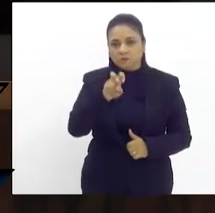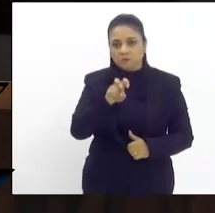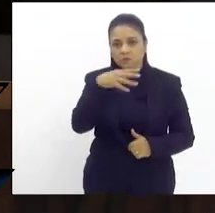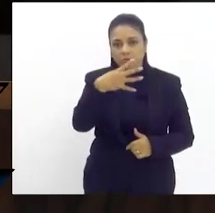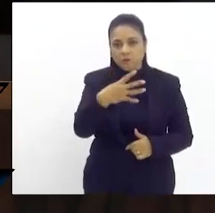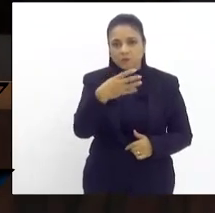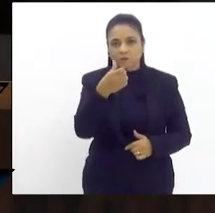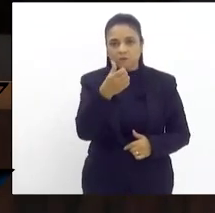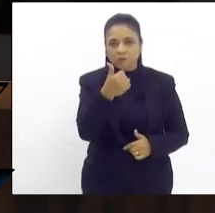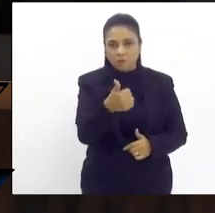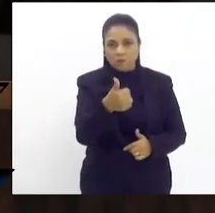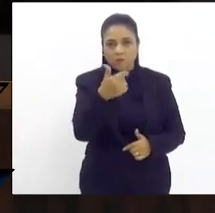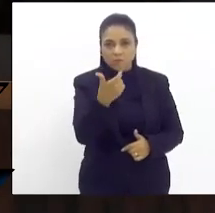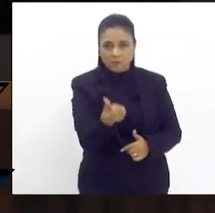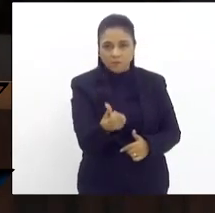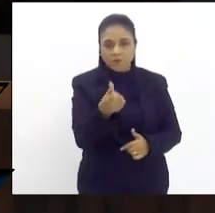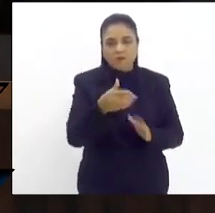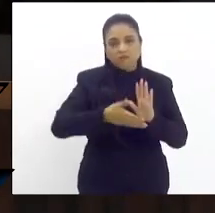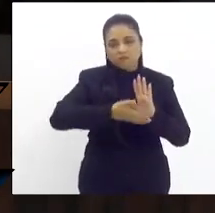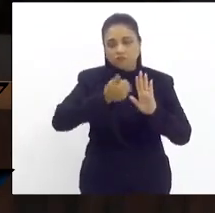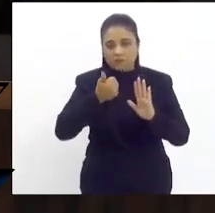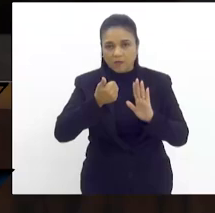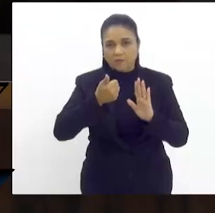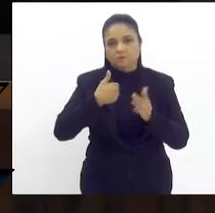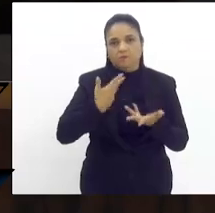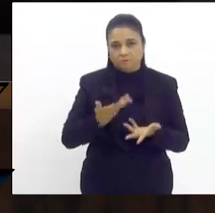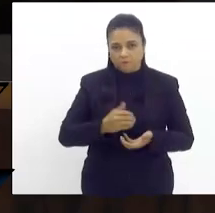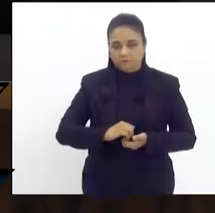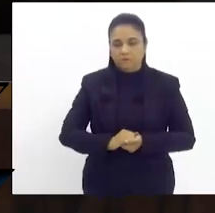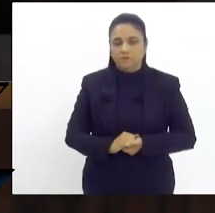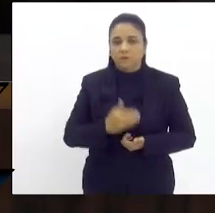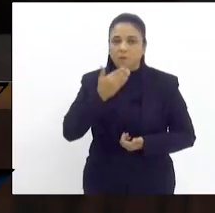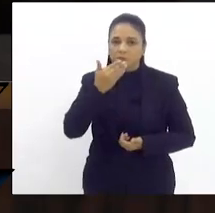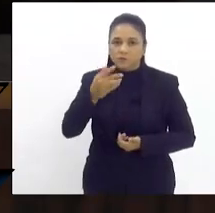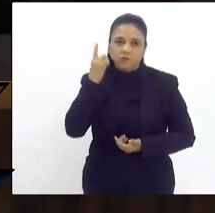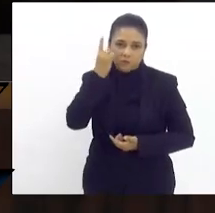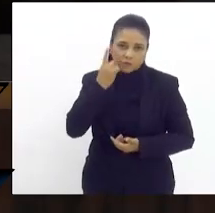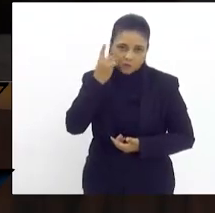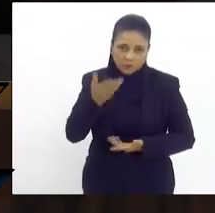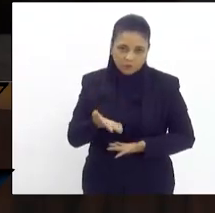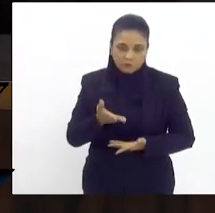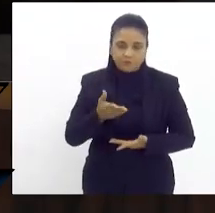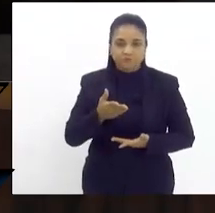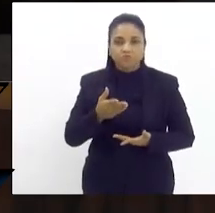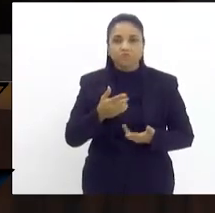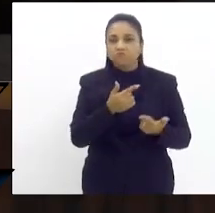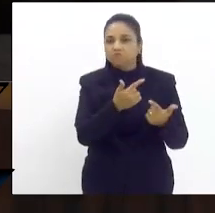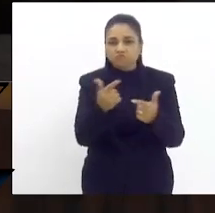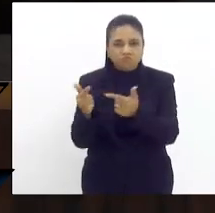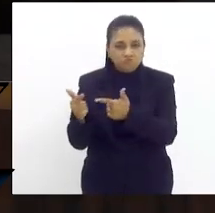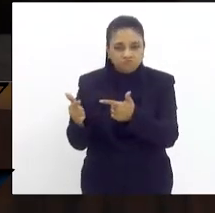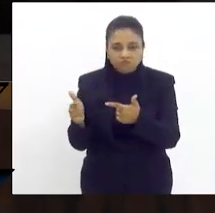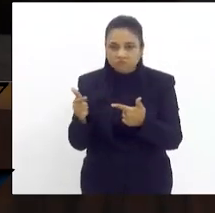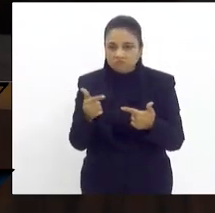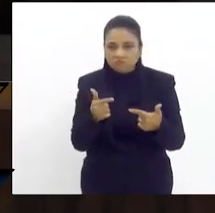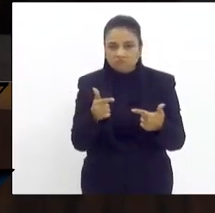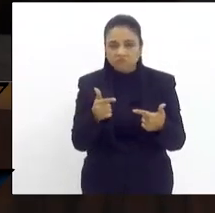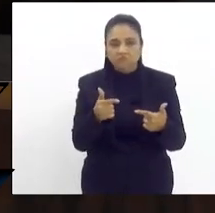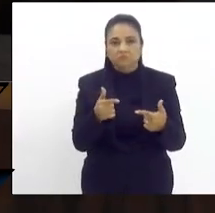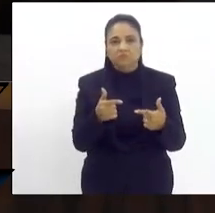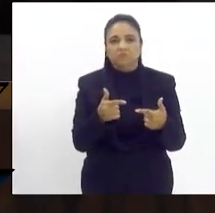2022 retirada pedido da autora nada mais havendo a tratar